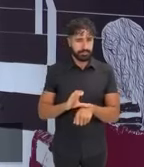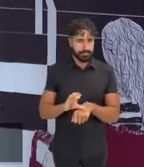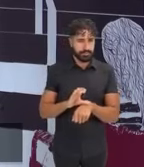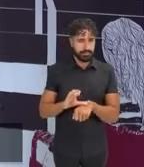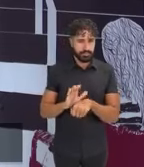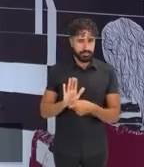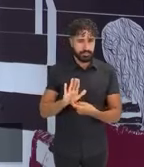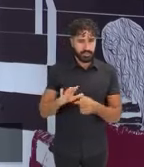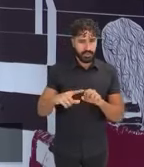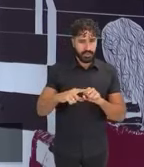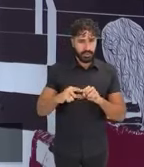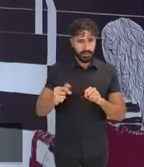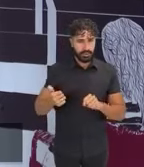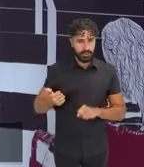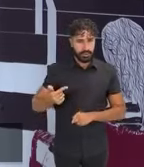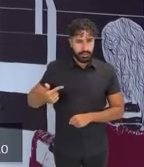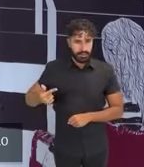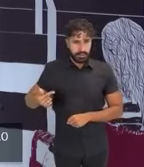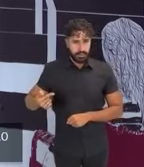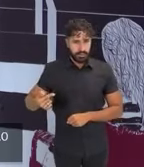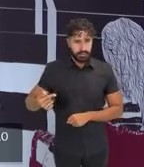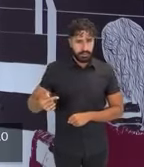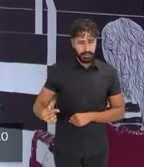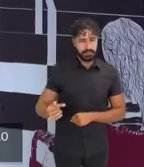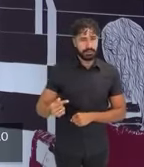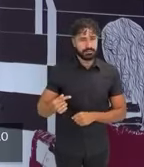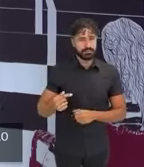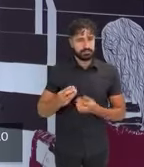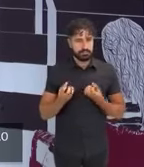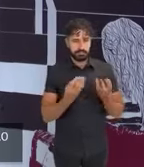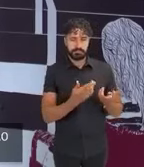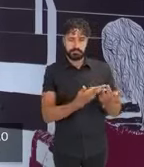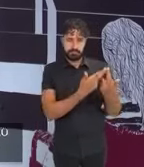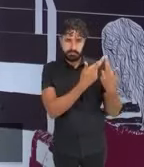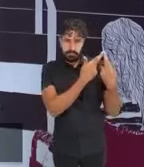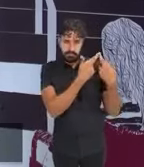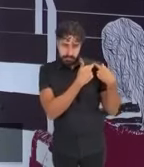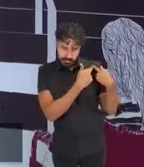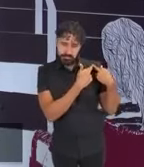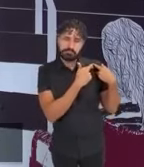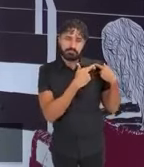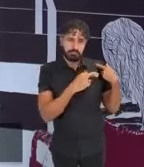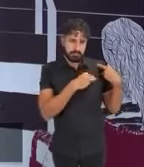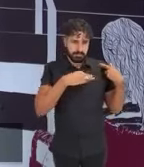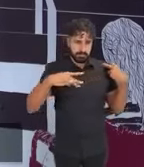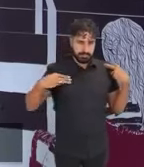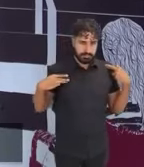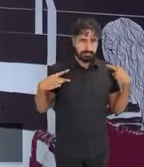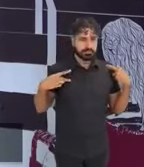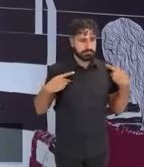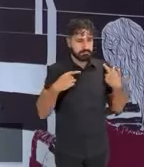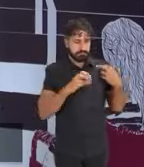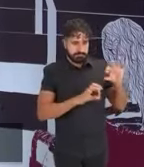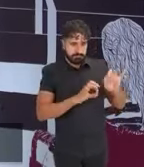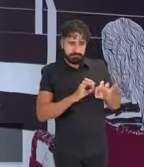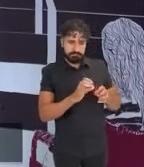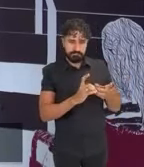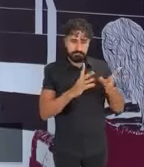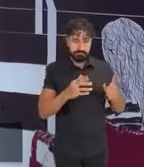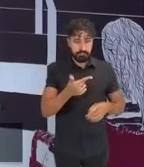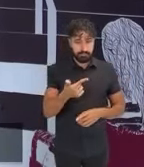artigo 127, atribuiu ao Ministério Público em geral essa defesa da ordem jurídica e do regime democrático. O 205 da Constituição